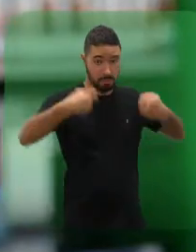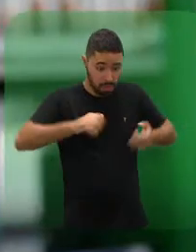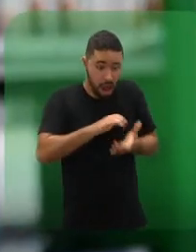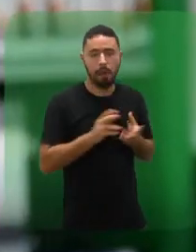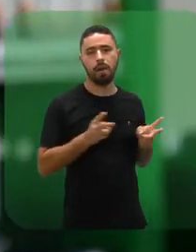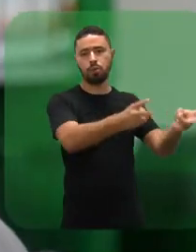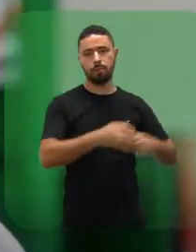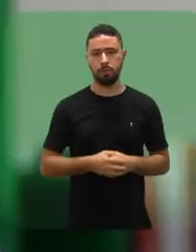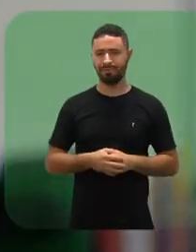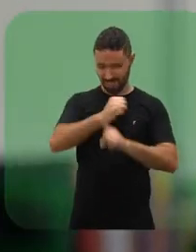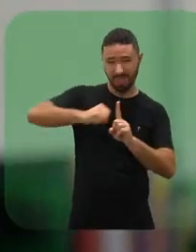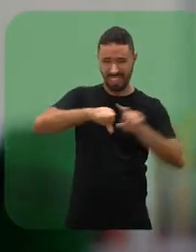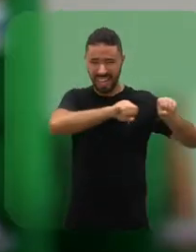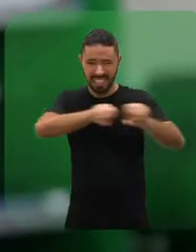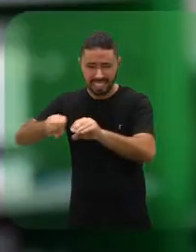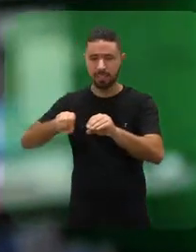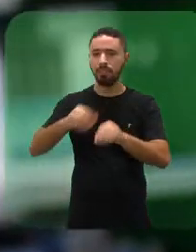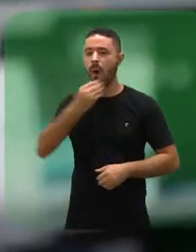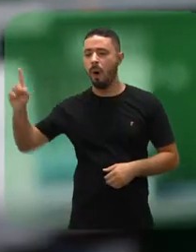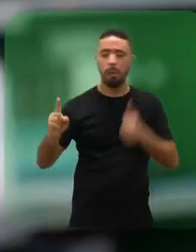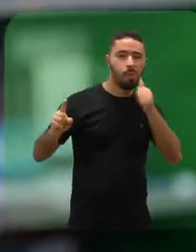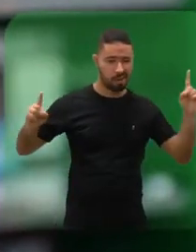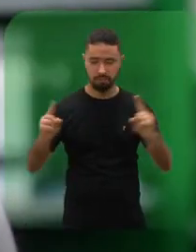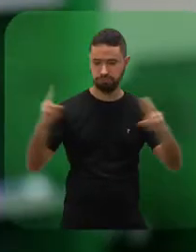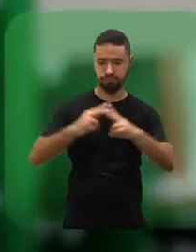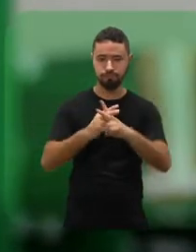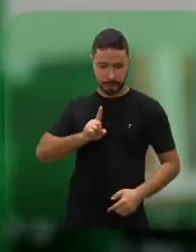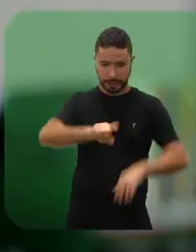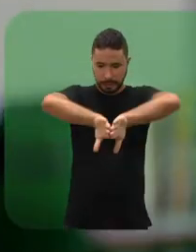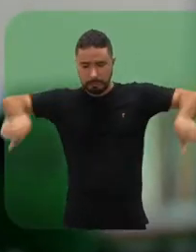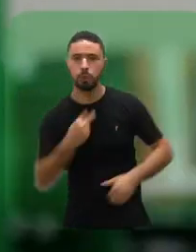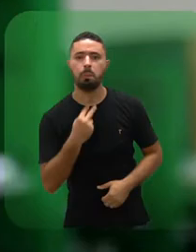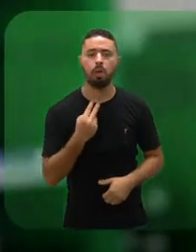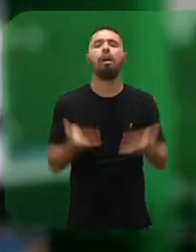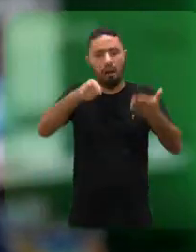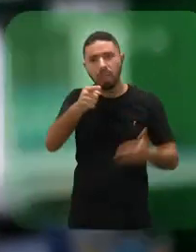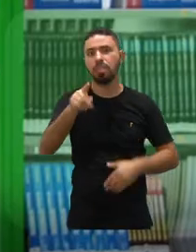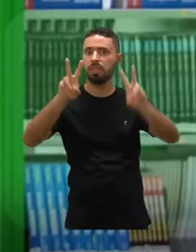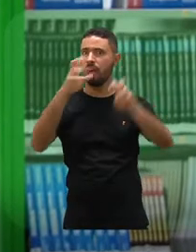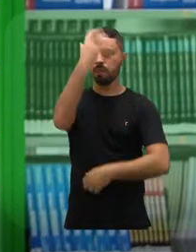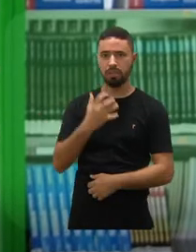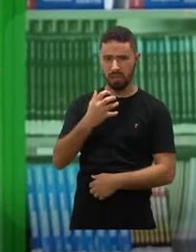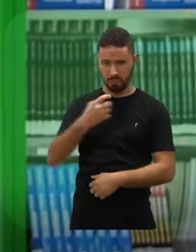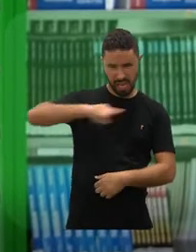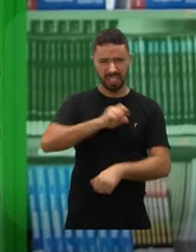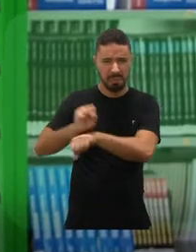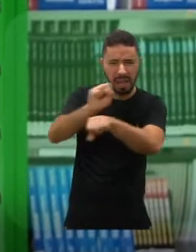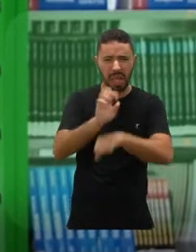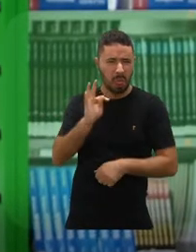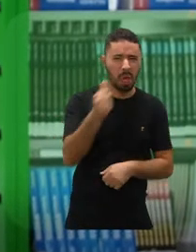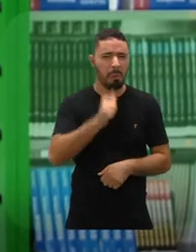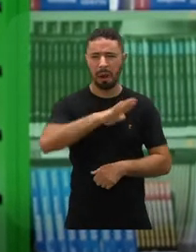marido. A sociedade ensina que em briga de marido e mulher ninguém deve meter a colher. Mas até quando isso vai ser levado a sério? Quando todas as mulheres